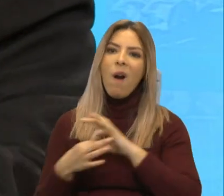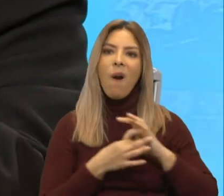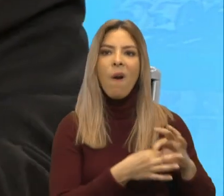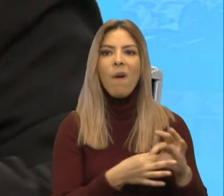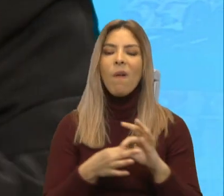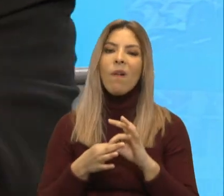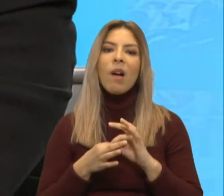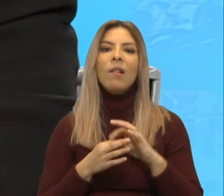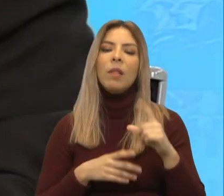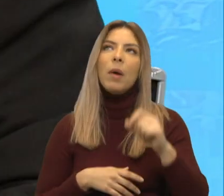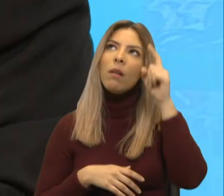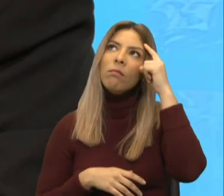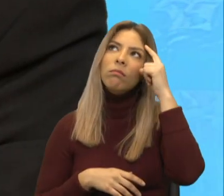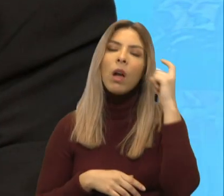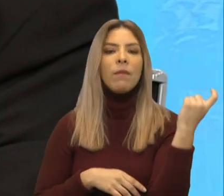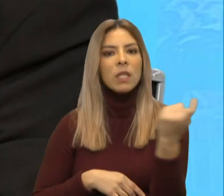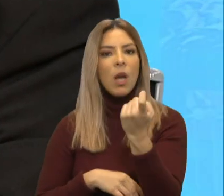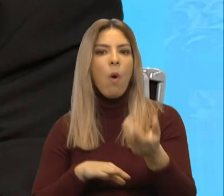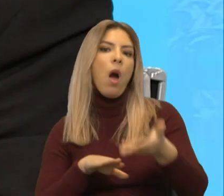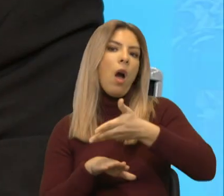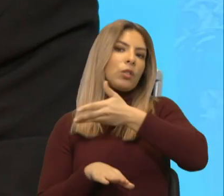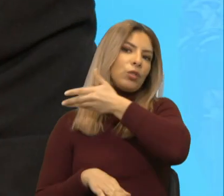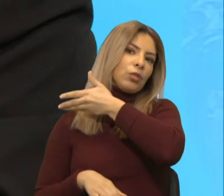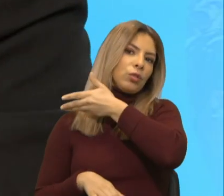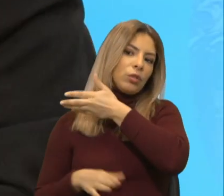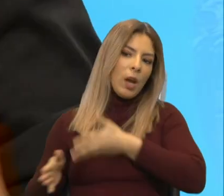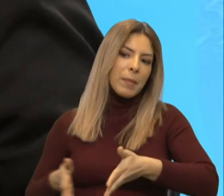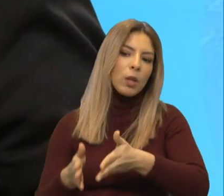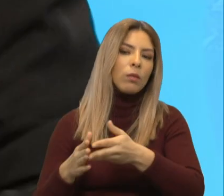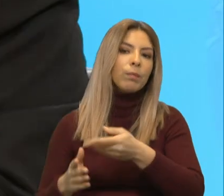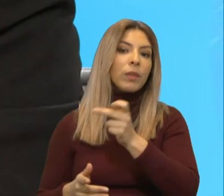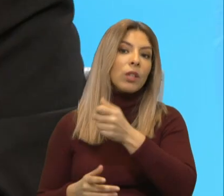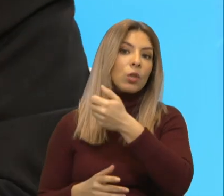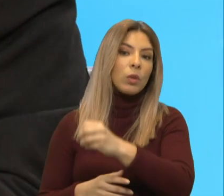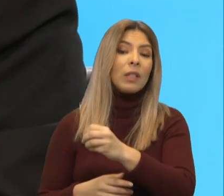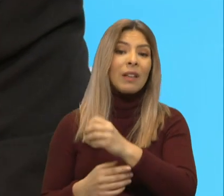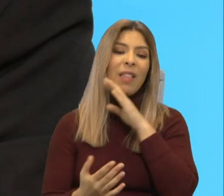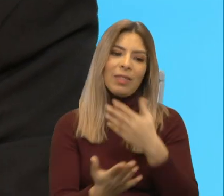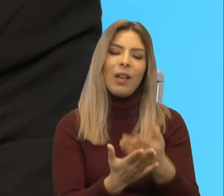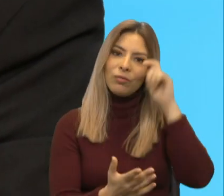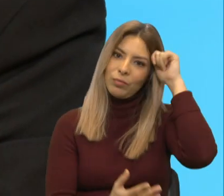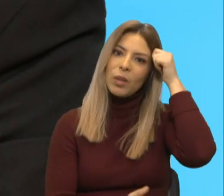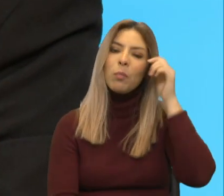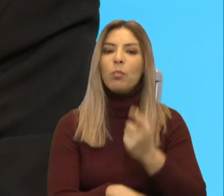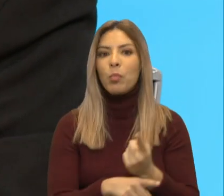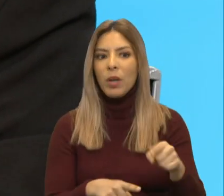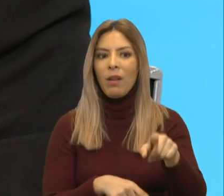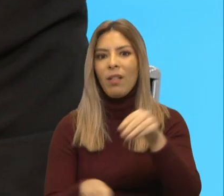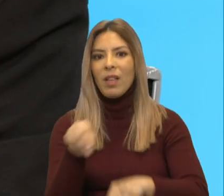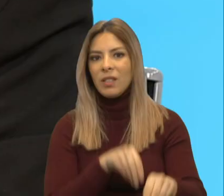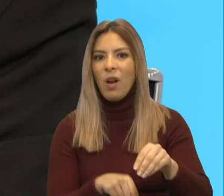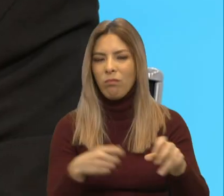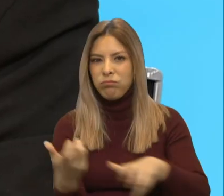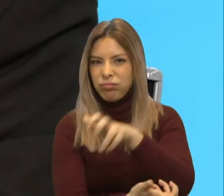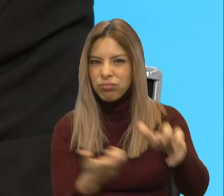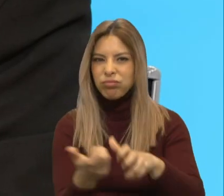também de rever o caminho feito nestes 50 anos, foram manchados e prejudicados por esta instabilidade pós-eleitoral. Agora, ainda temos a